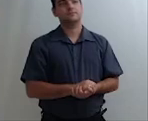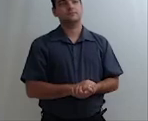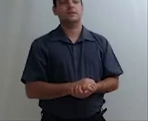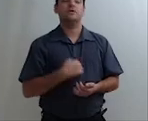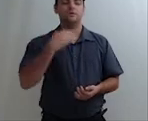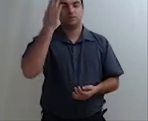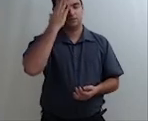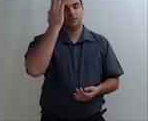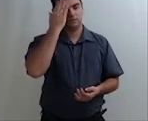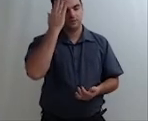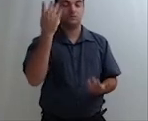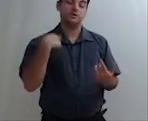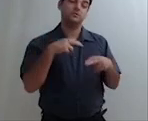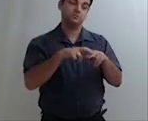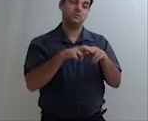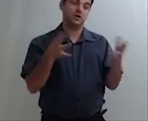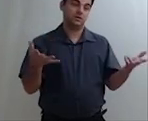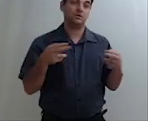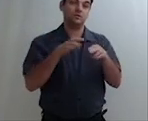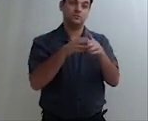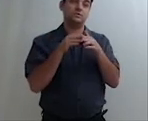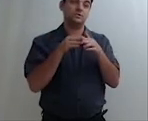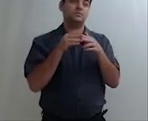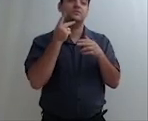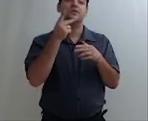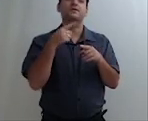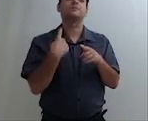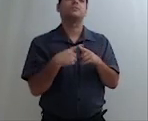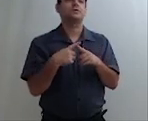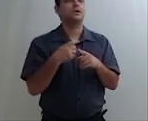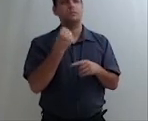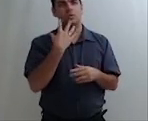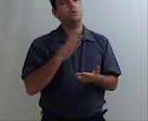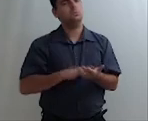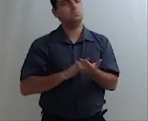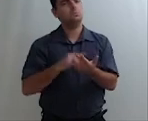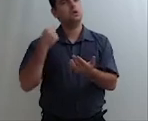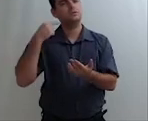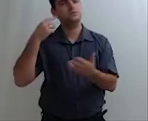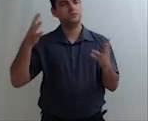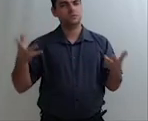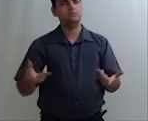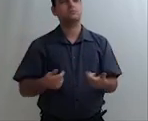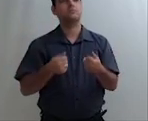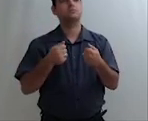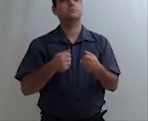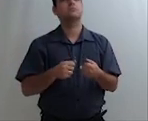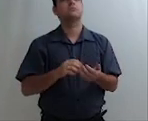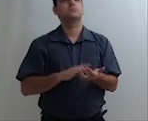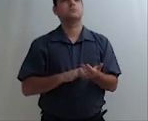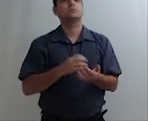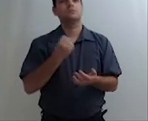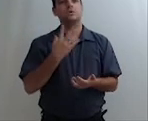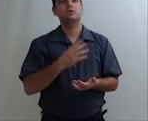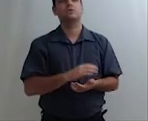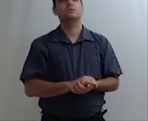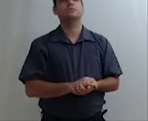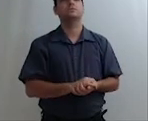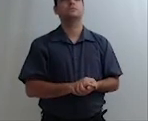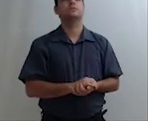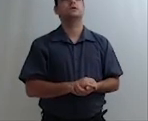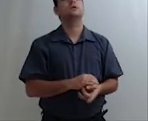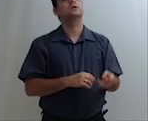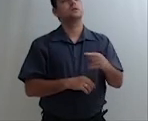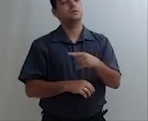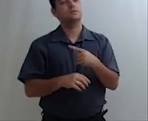eh que esse debate que foi muito bem trazido agora pela defensoria pública e pela dout